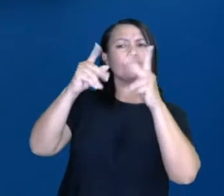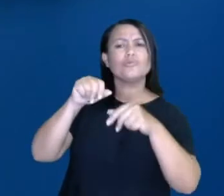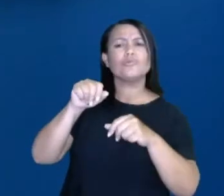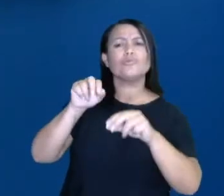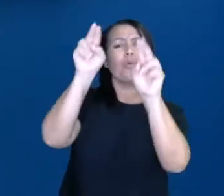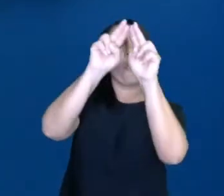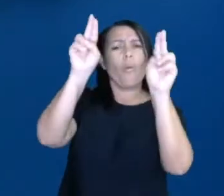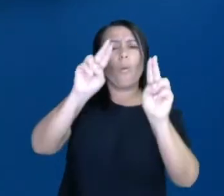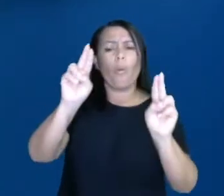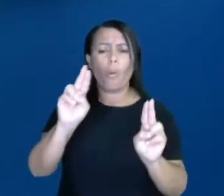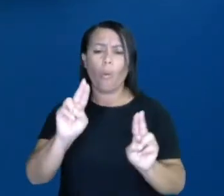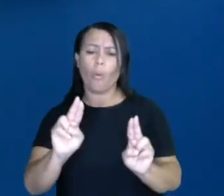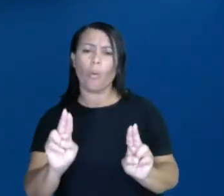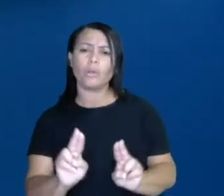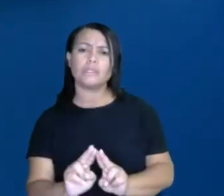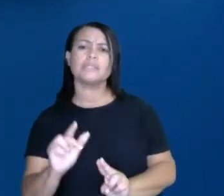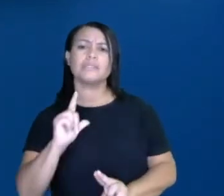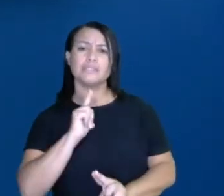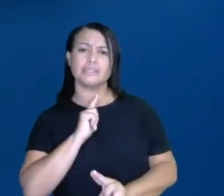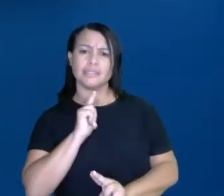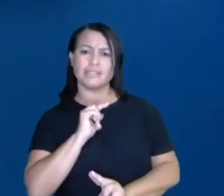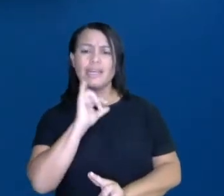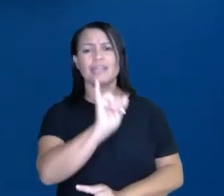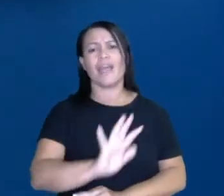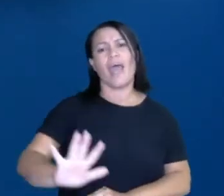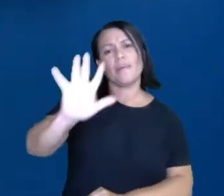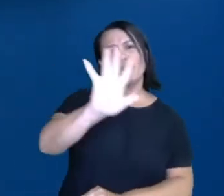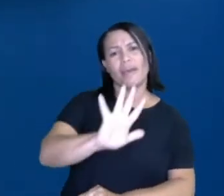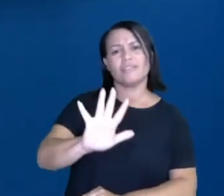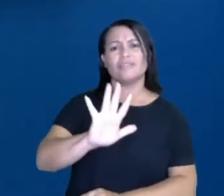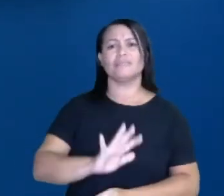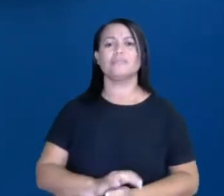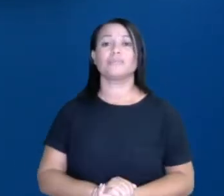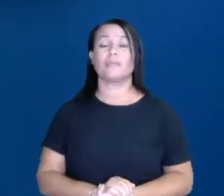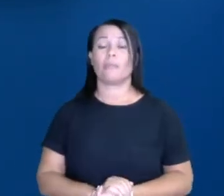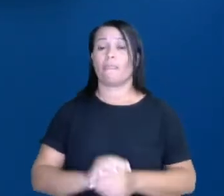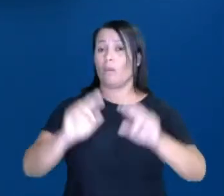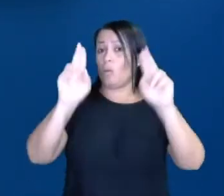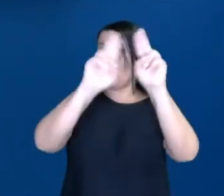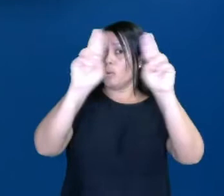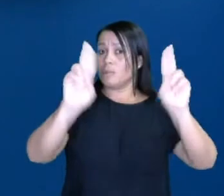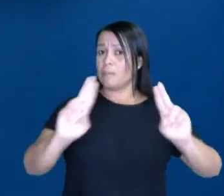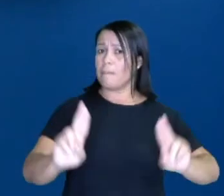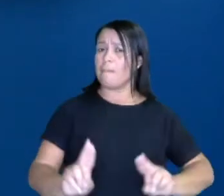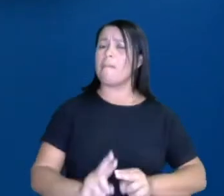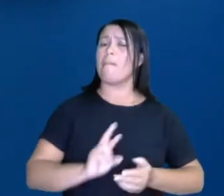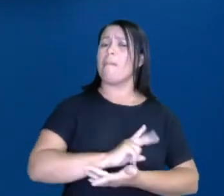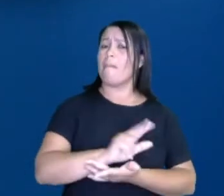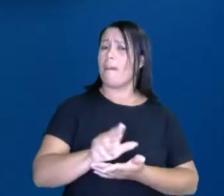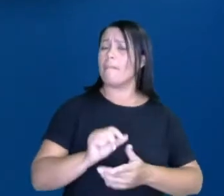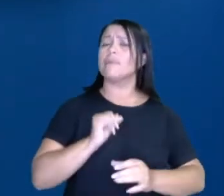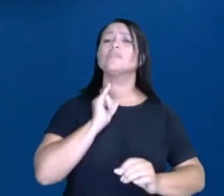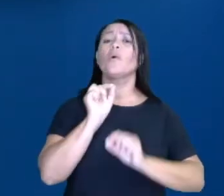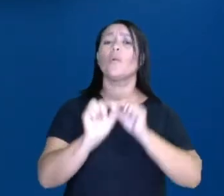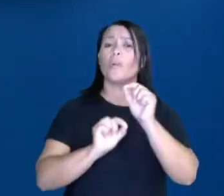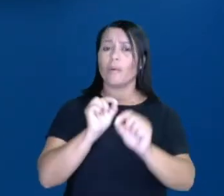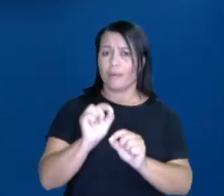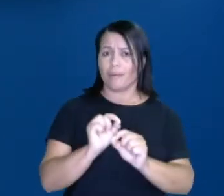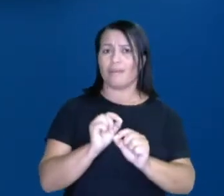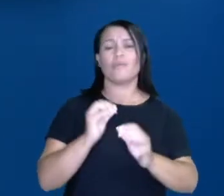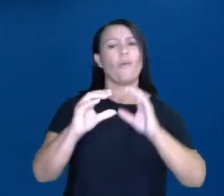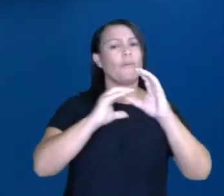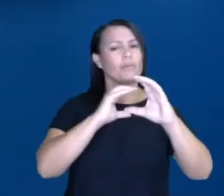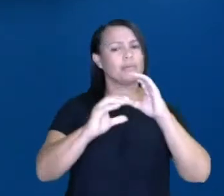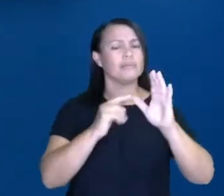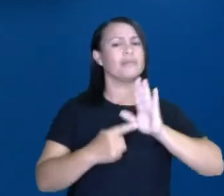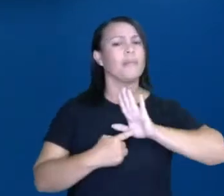passa naquele pedacinho de imagem que a gente está observando. Os mapas são instrumentos de comunicação que servem